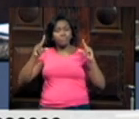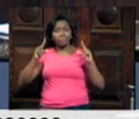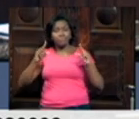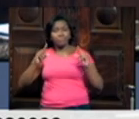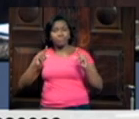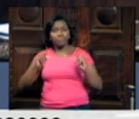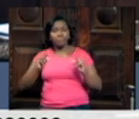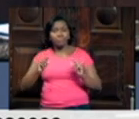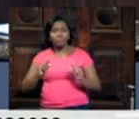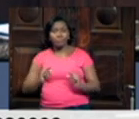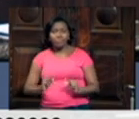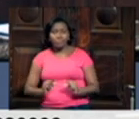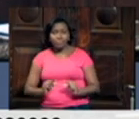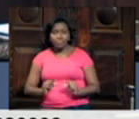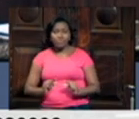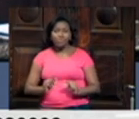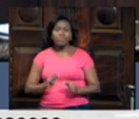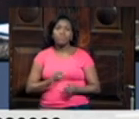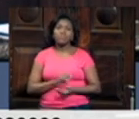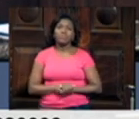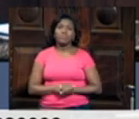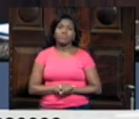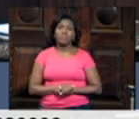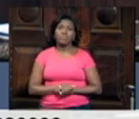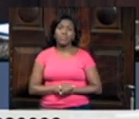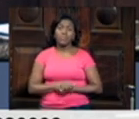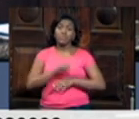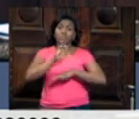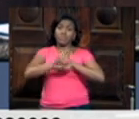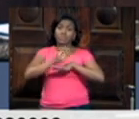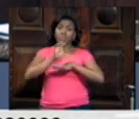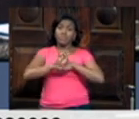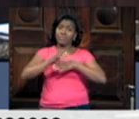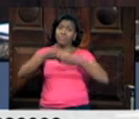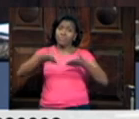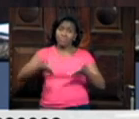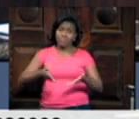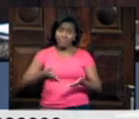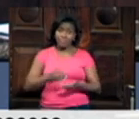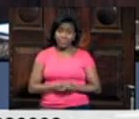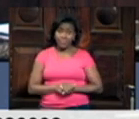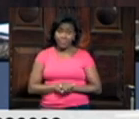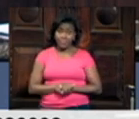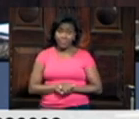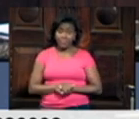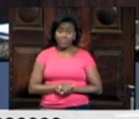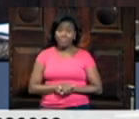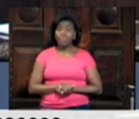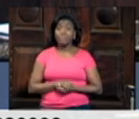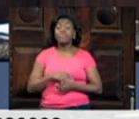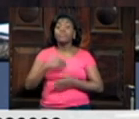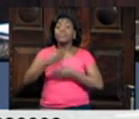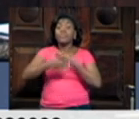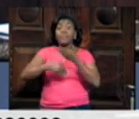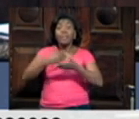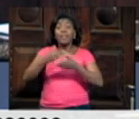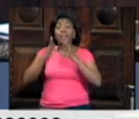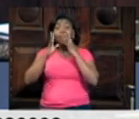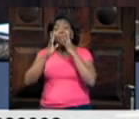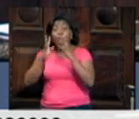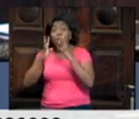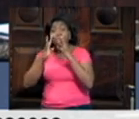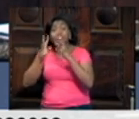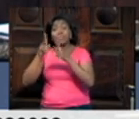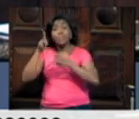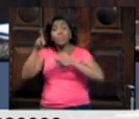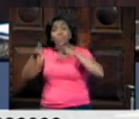recursos no Tesouro do Estado do Rio de Janeiro, com a finalidade de atender às necessidades